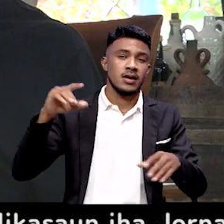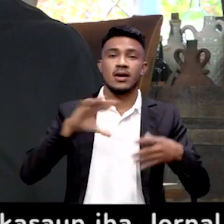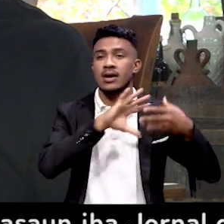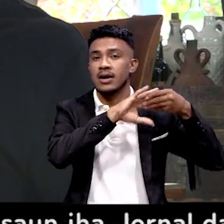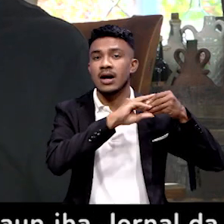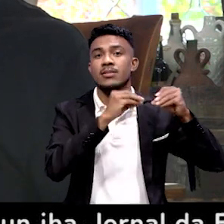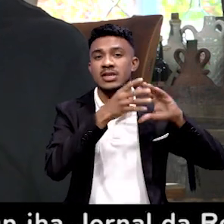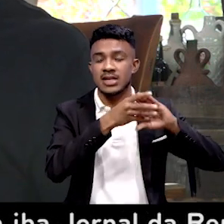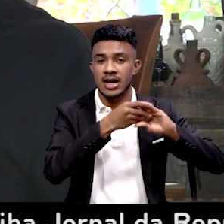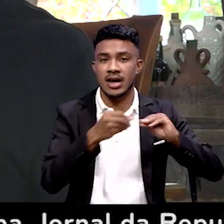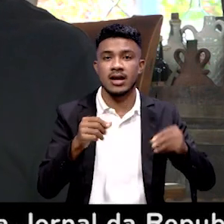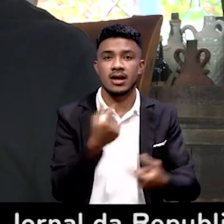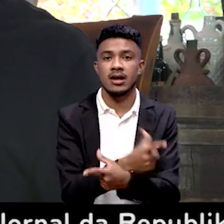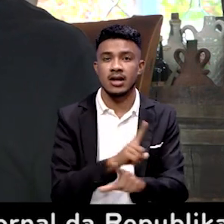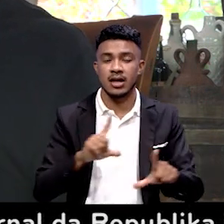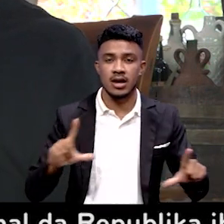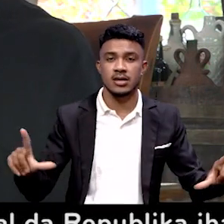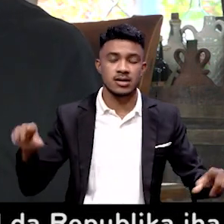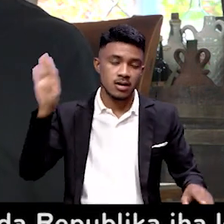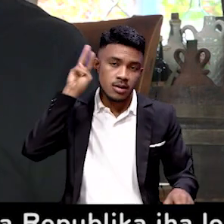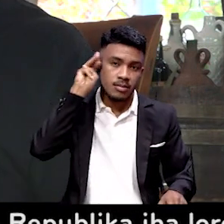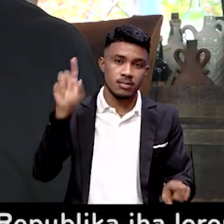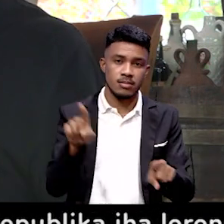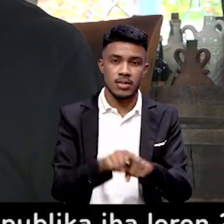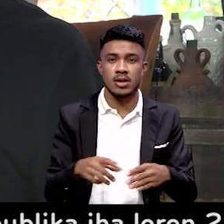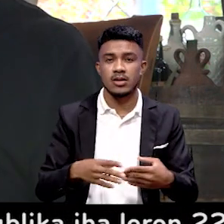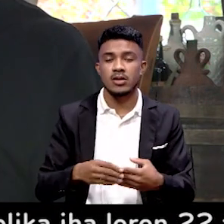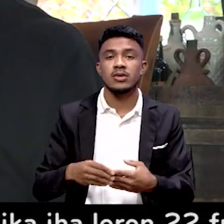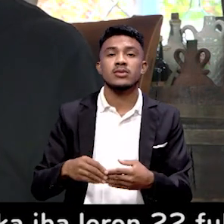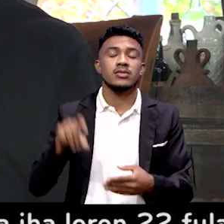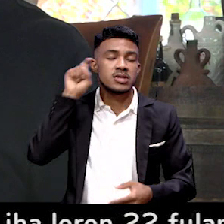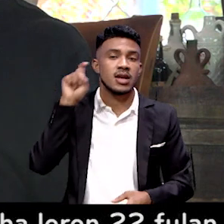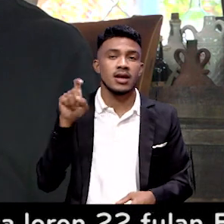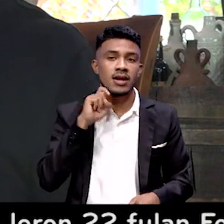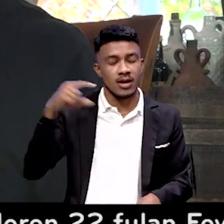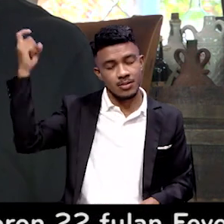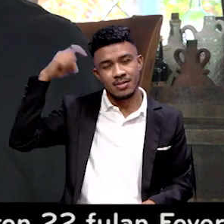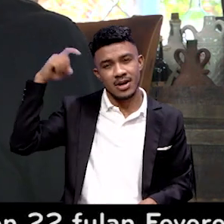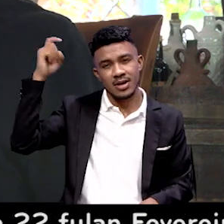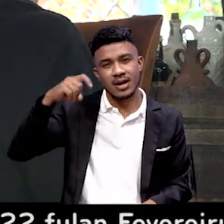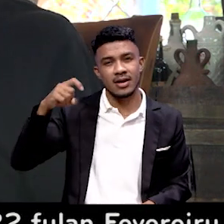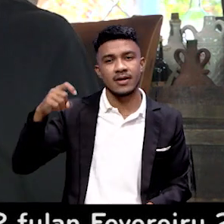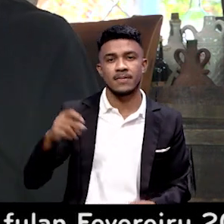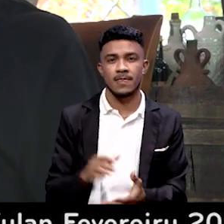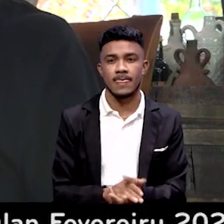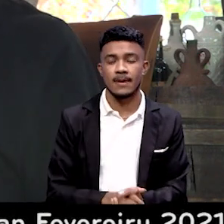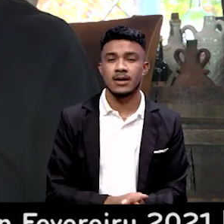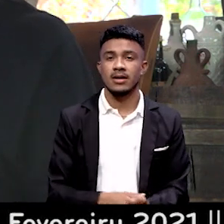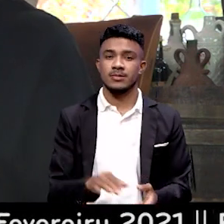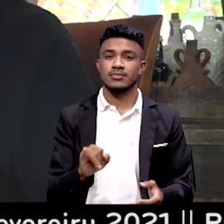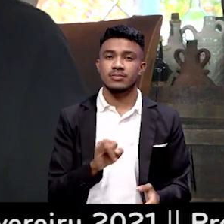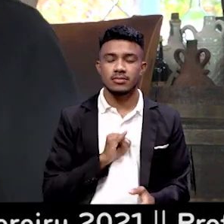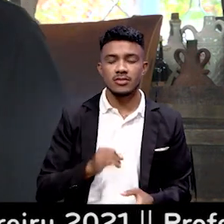liderança. Não é nada, nem a técnica, nem a visão, nem a coragem, nem a firmeza,